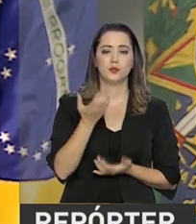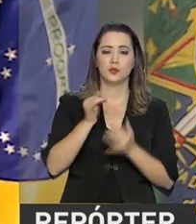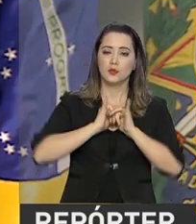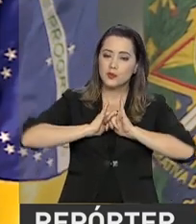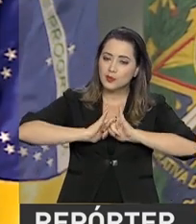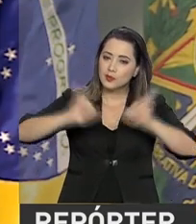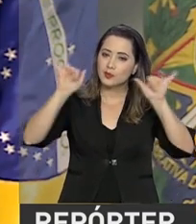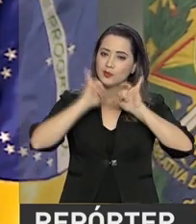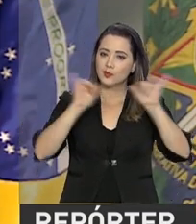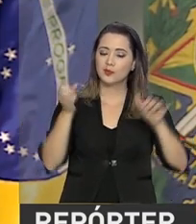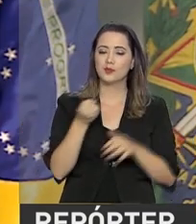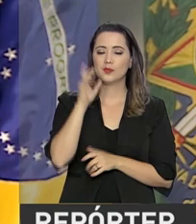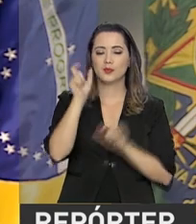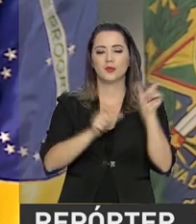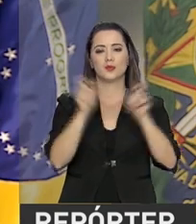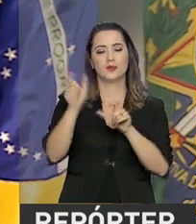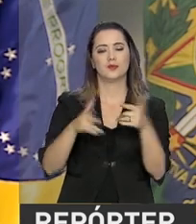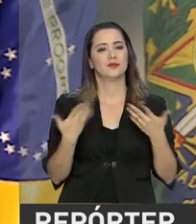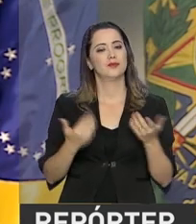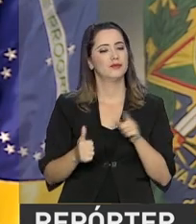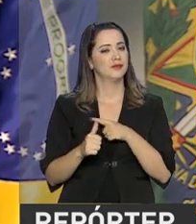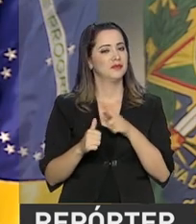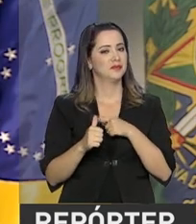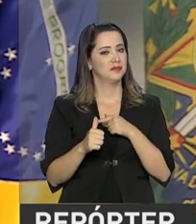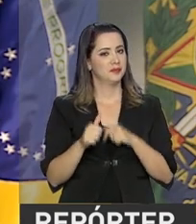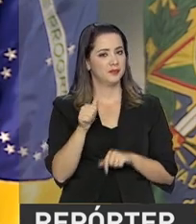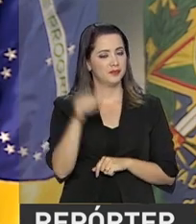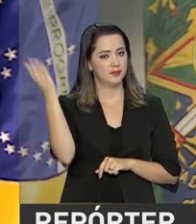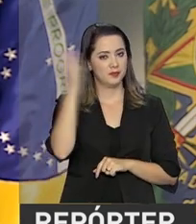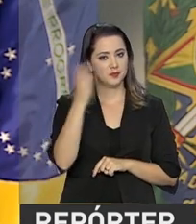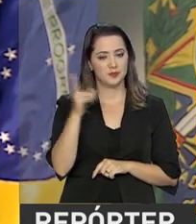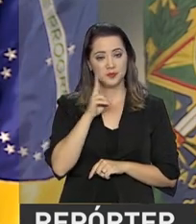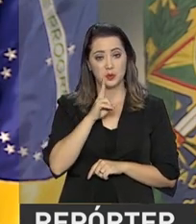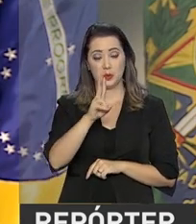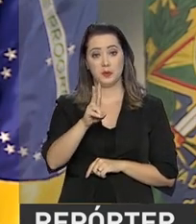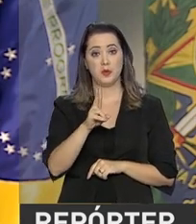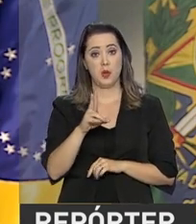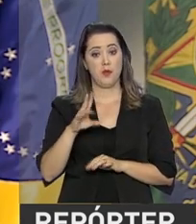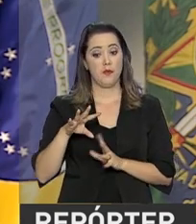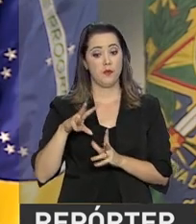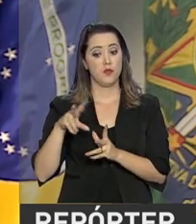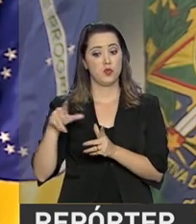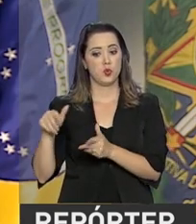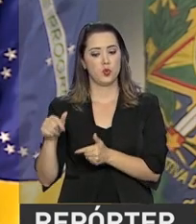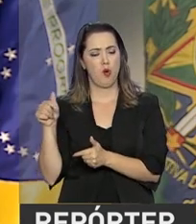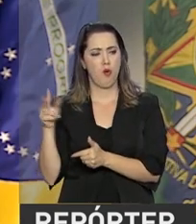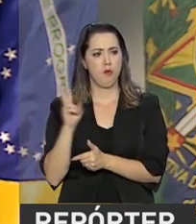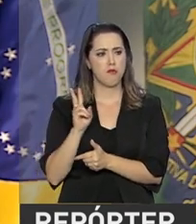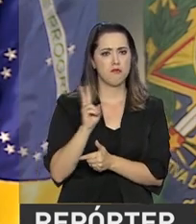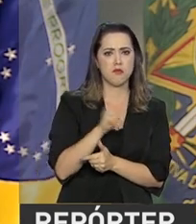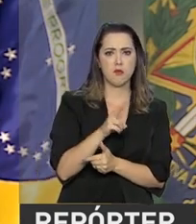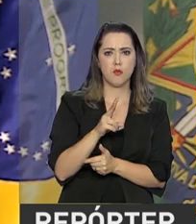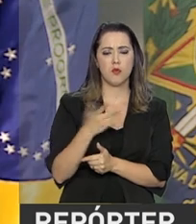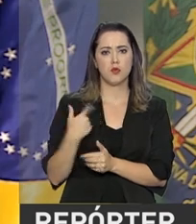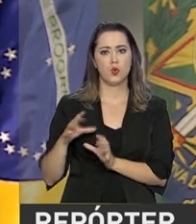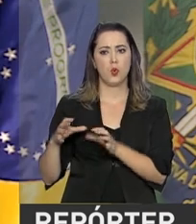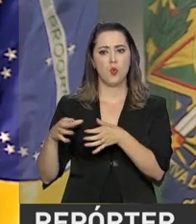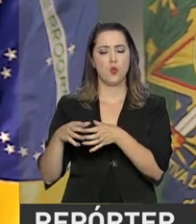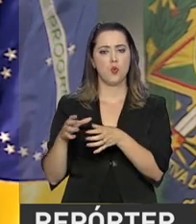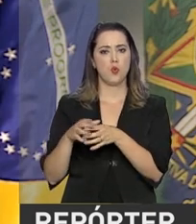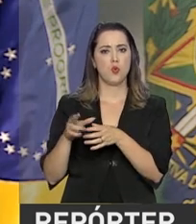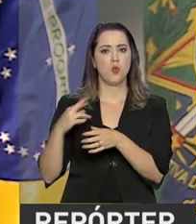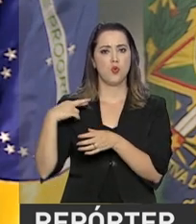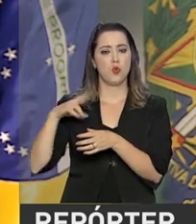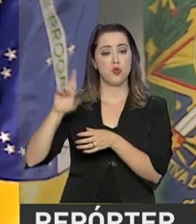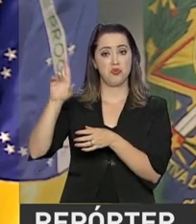todos os brasileiros e brasileiras a primeira delas o brasil foi considerado por 2.500 altos executivos de todo